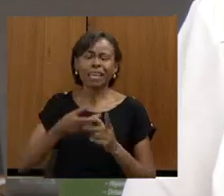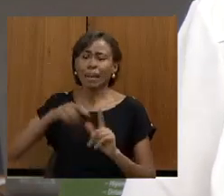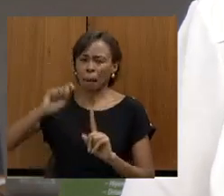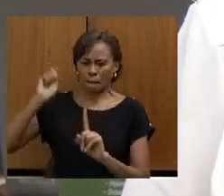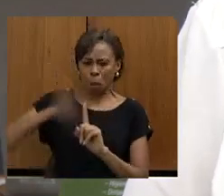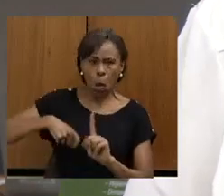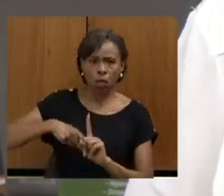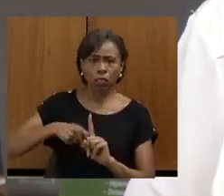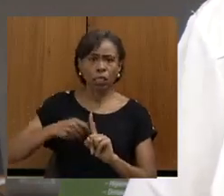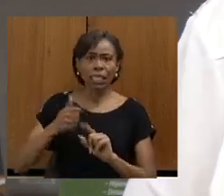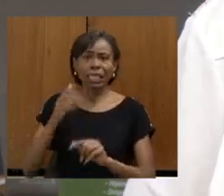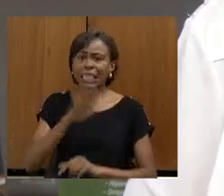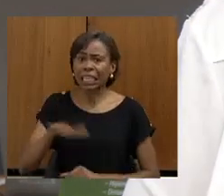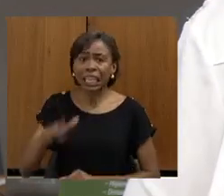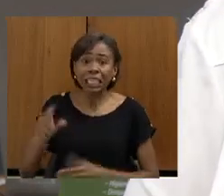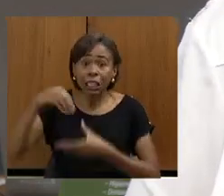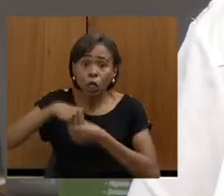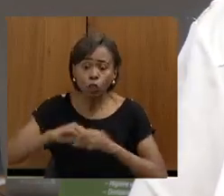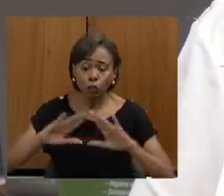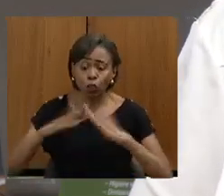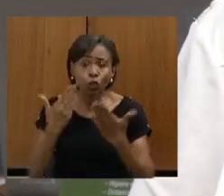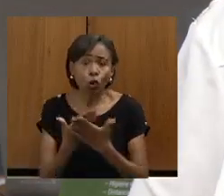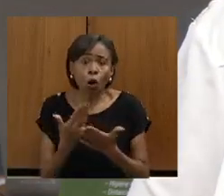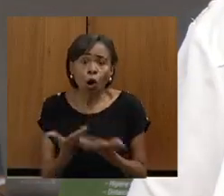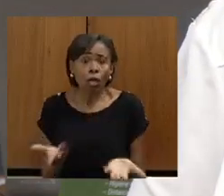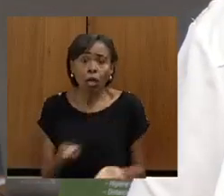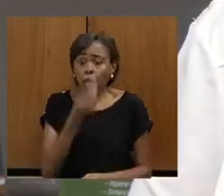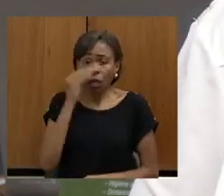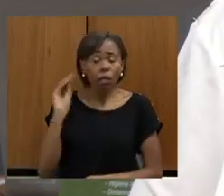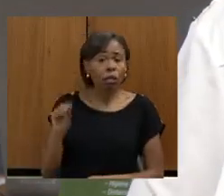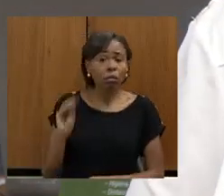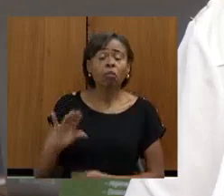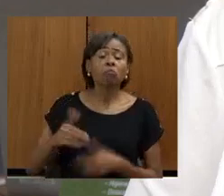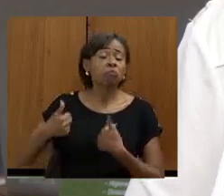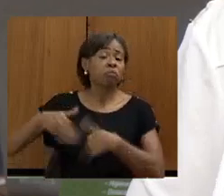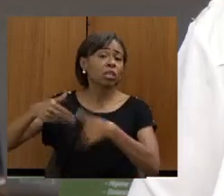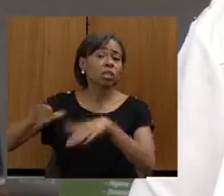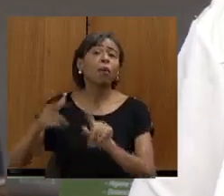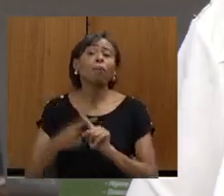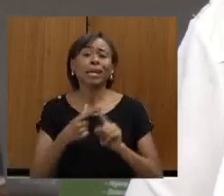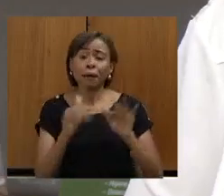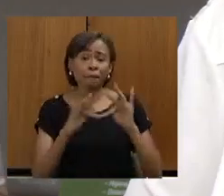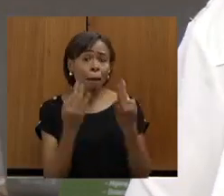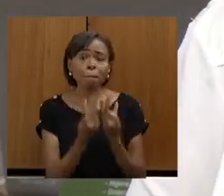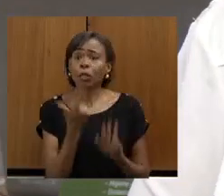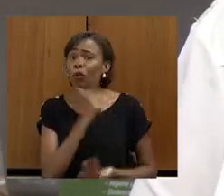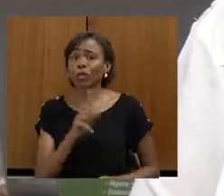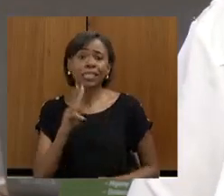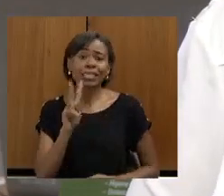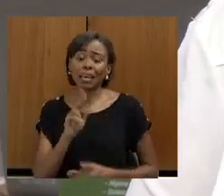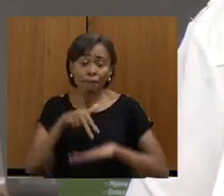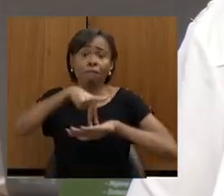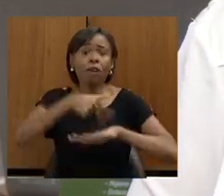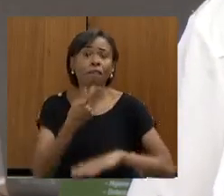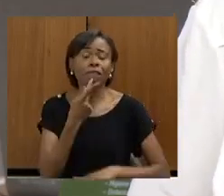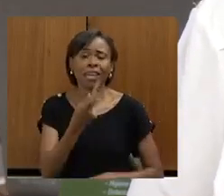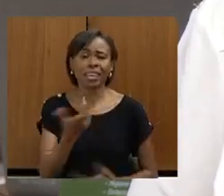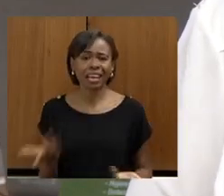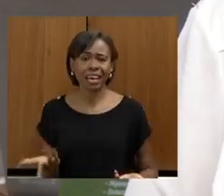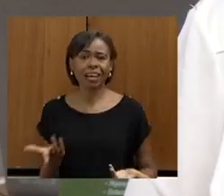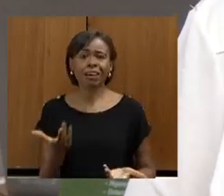e estão sendo negligenciadas porque as famílias não conseguem ter voz. Muitas mães não estão aqui hoje